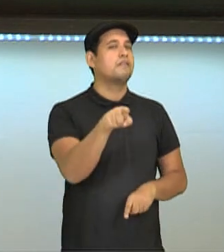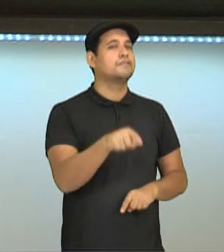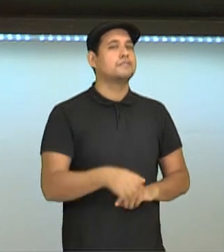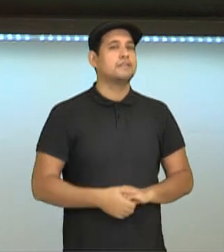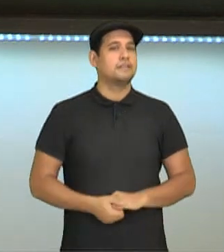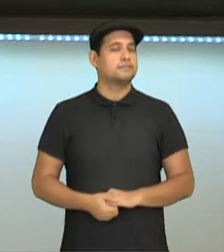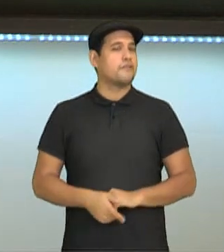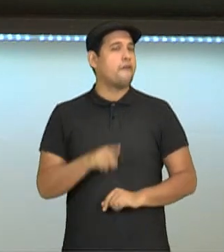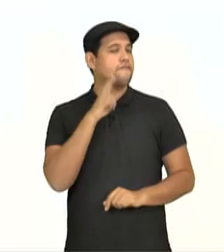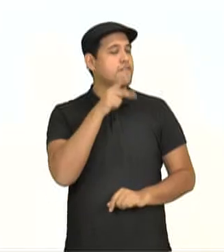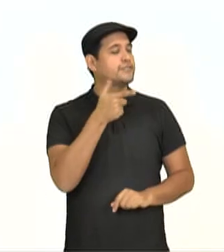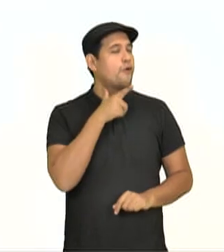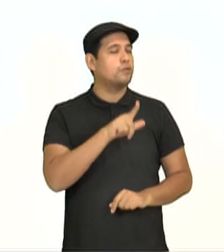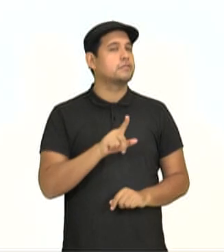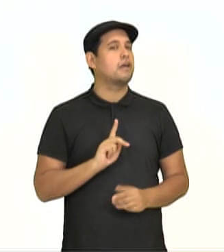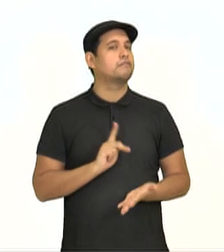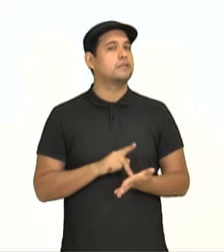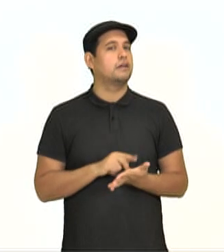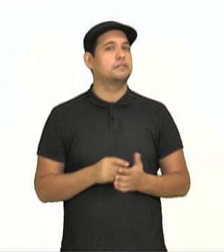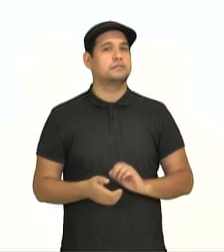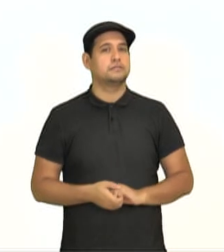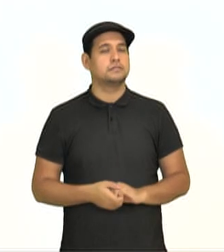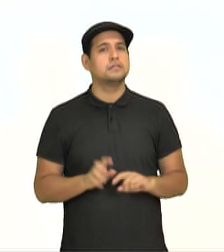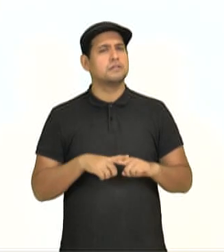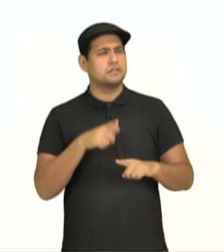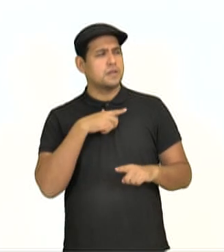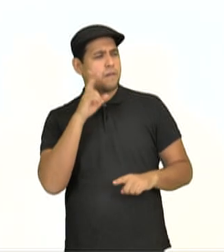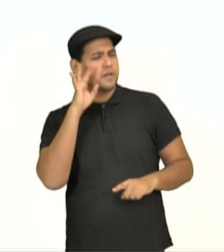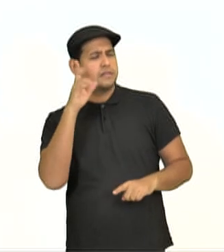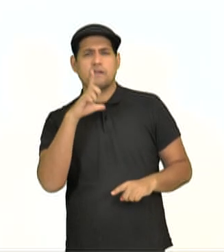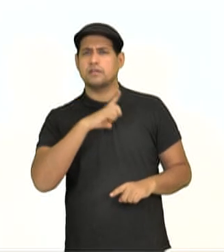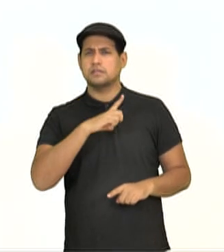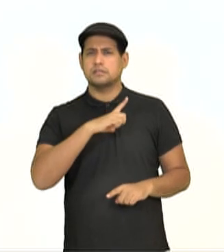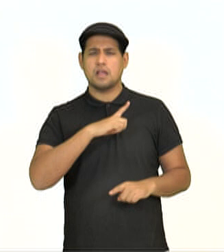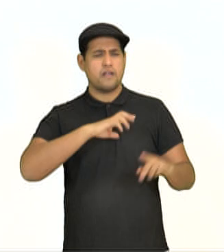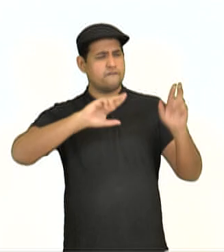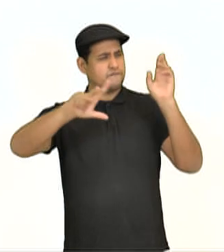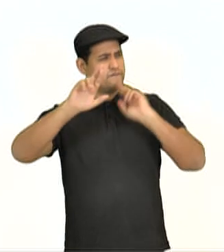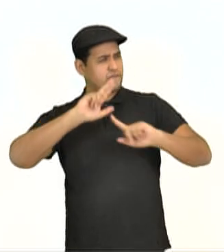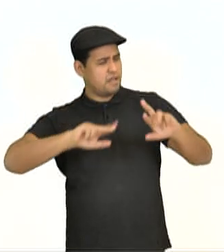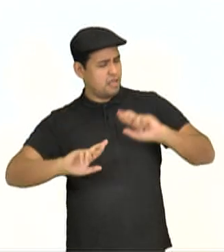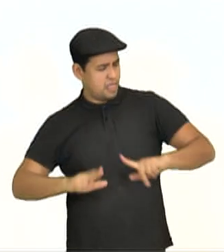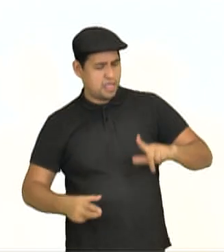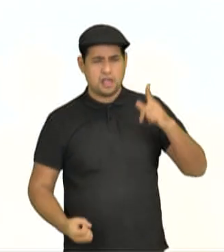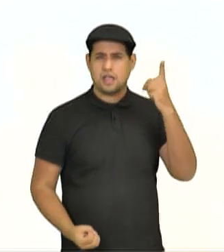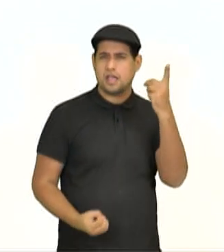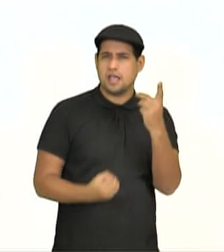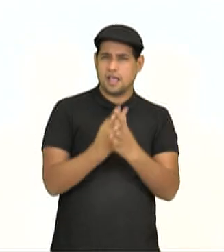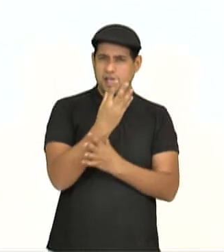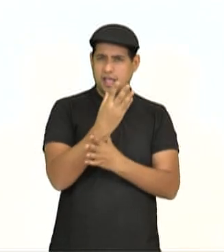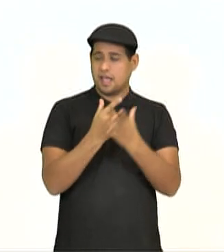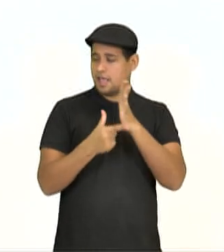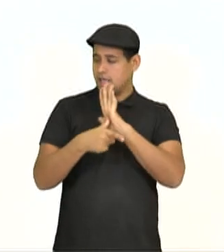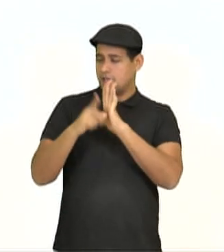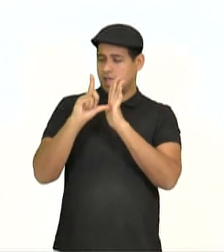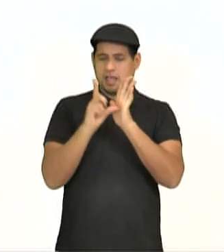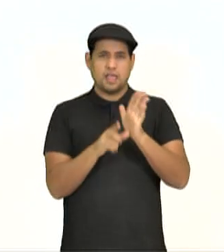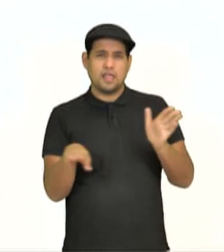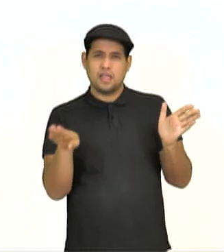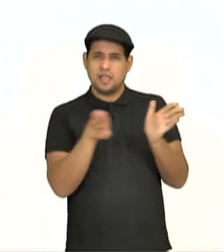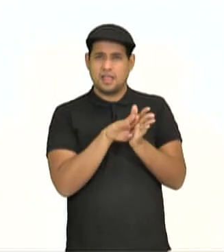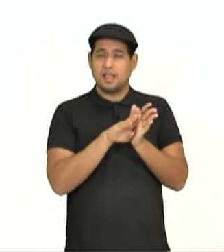vez. Você imaginava que existiam tantas invenções antes de chegar